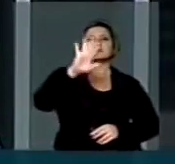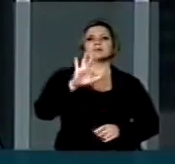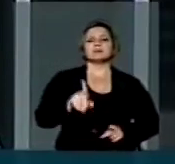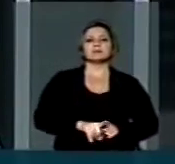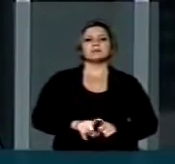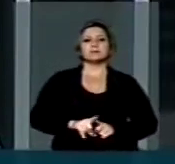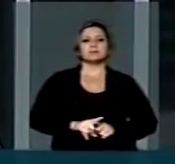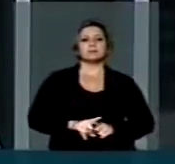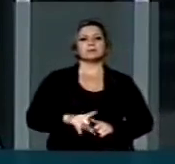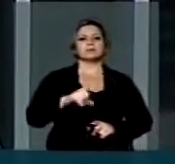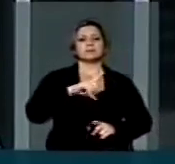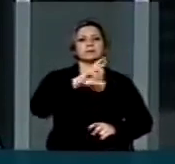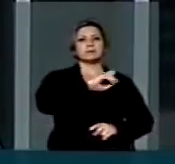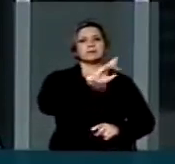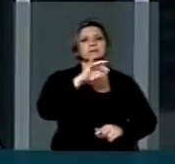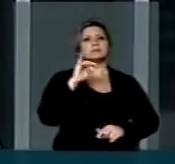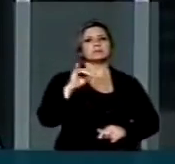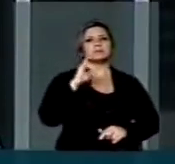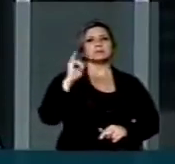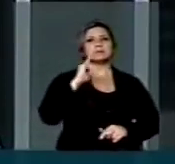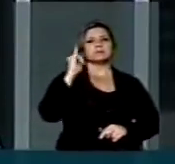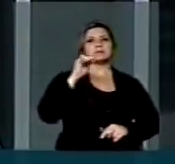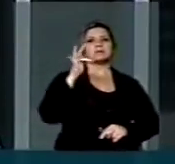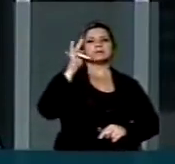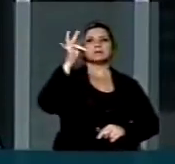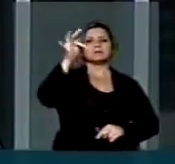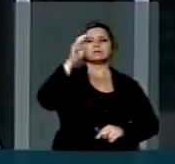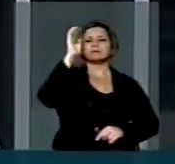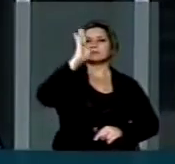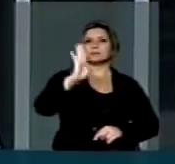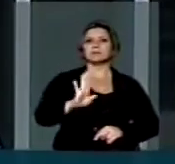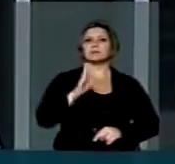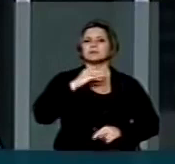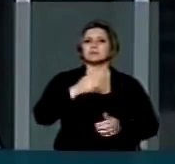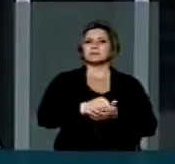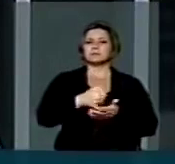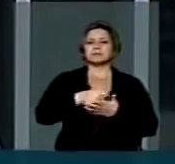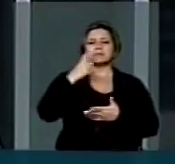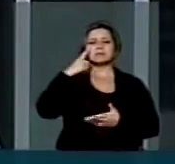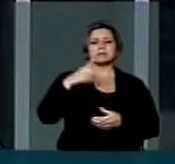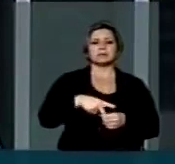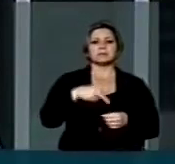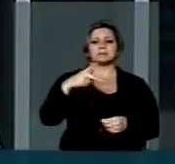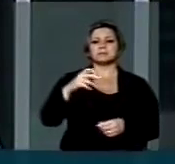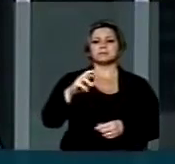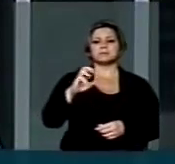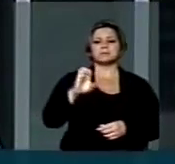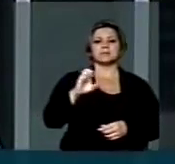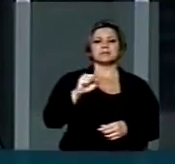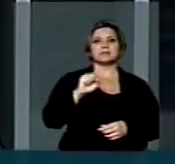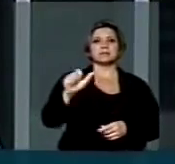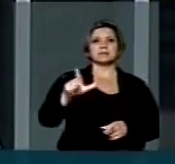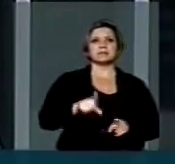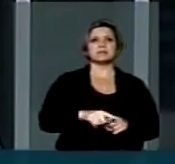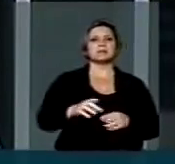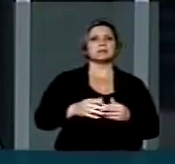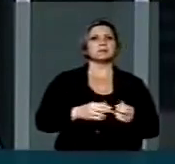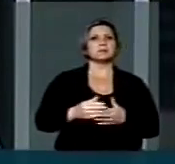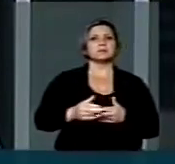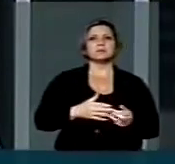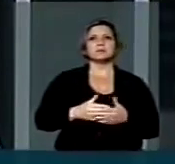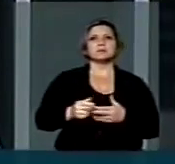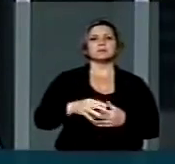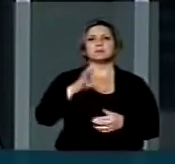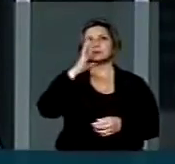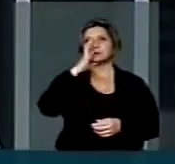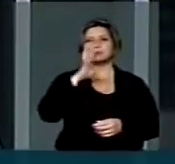que tem um papel fundamental no futuro brasileiro, agora com o pré-sal, e que qualquer denúncia vazia que seja